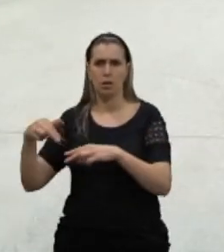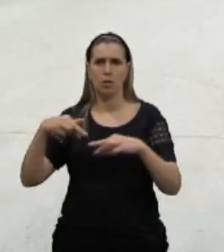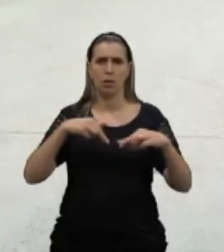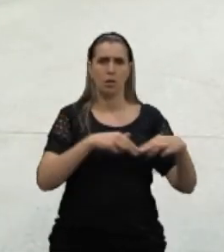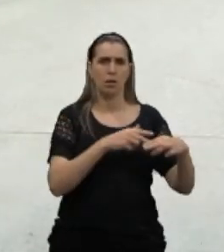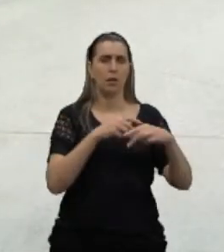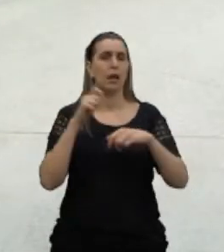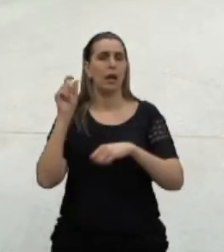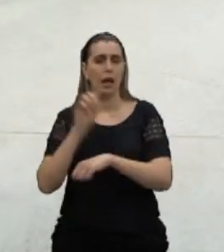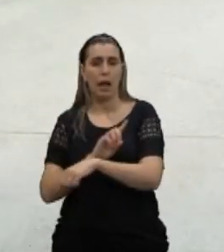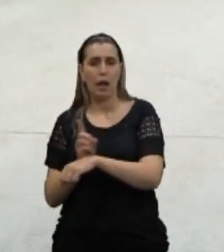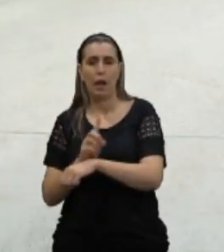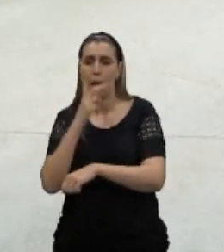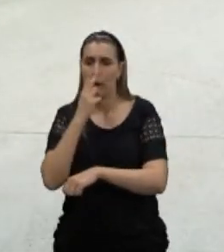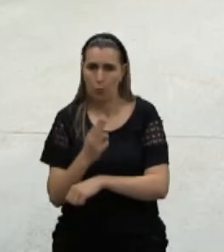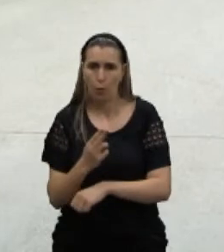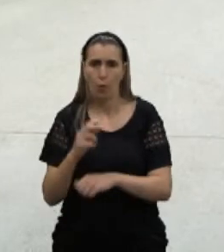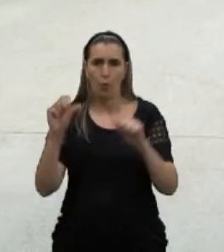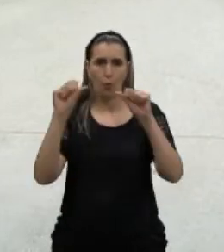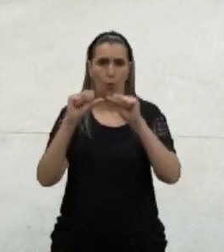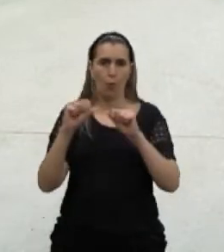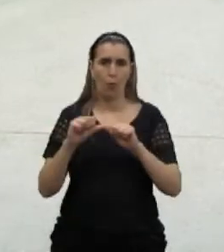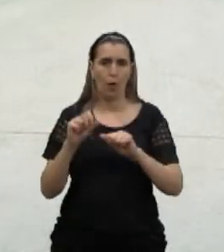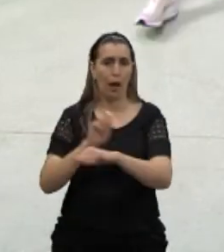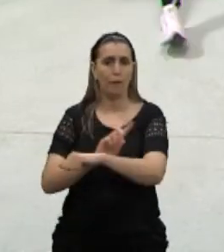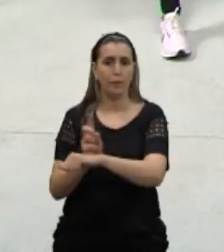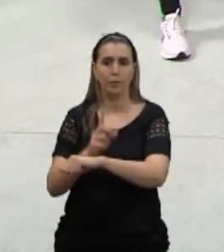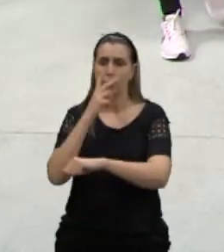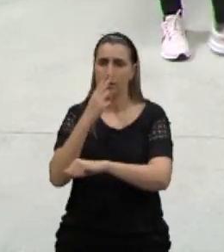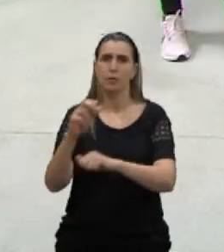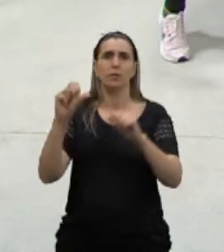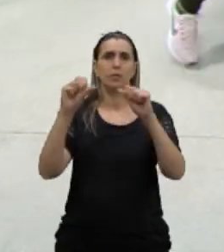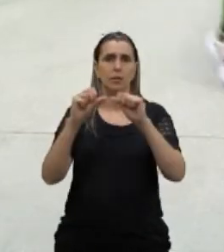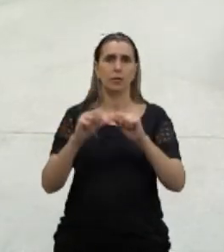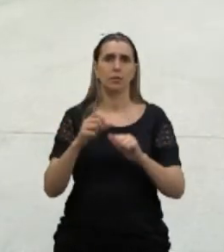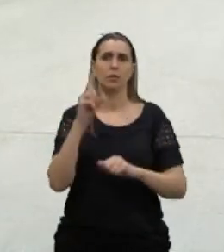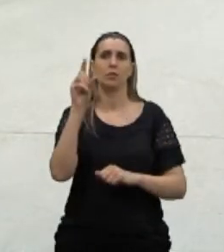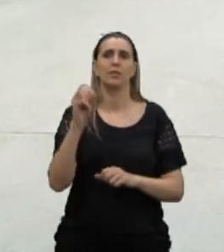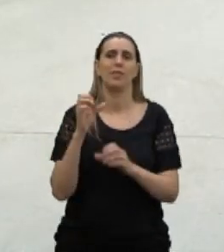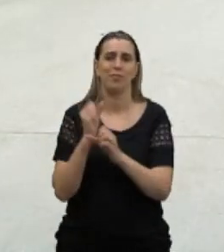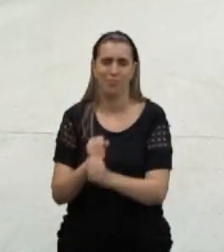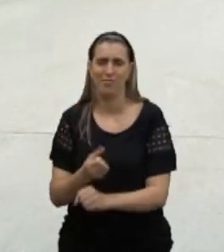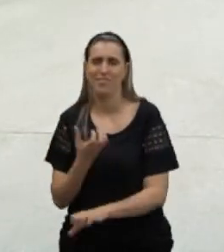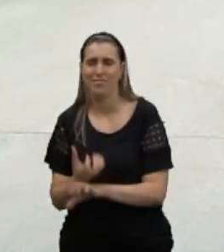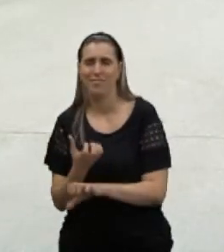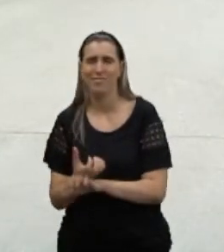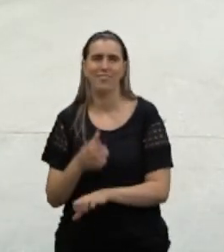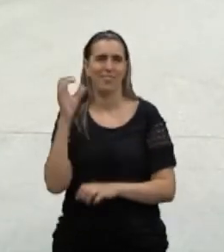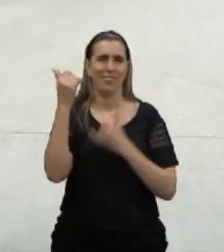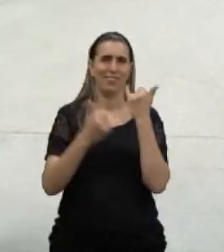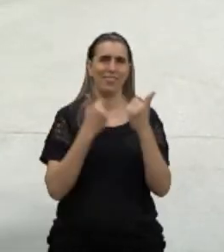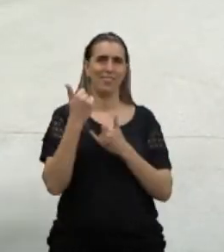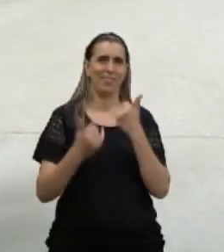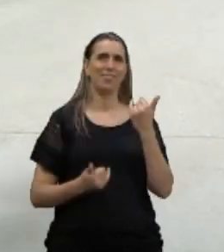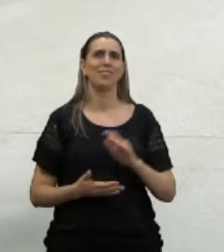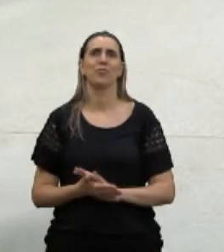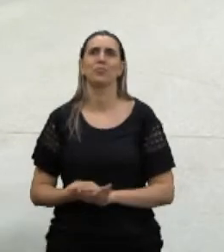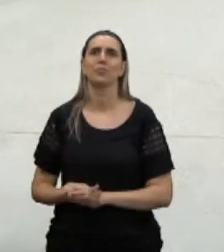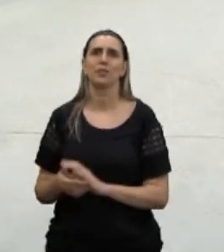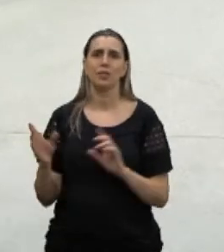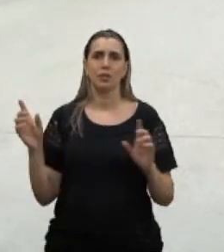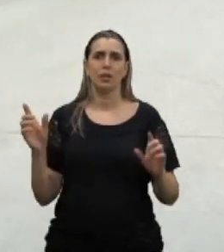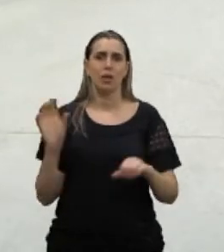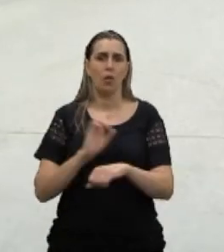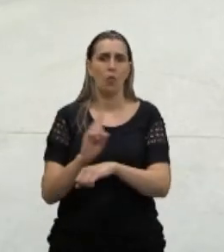gente precisa andar em velocidade simétrica. Perfeito, Luana. 10 pontos na disciplina. Isso aí.